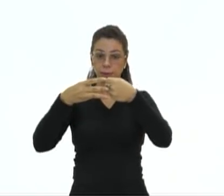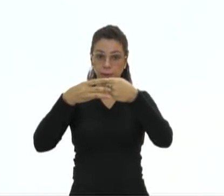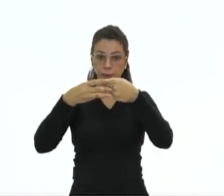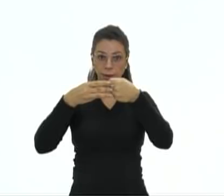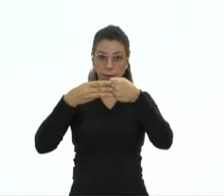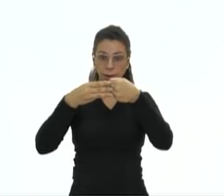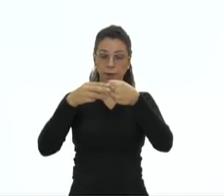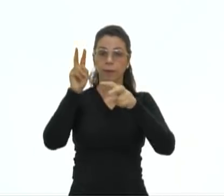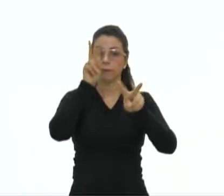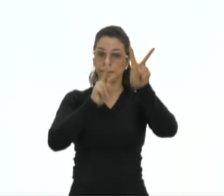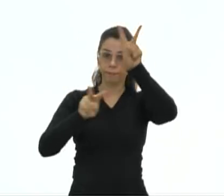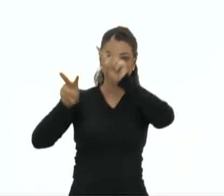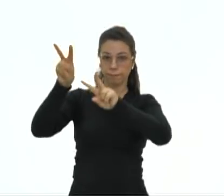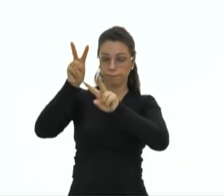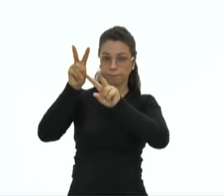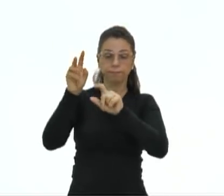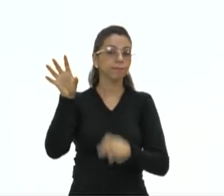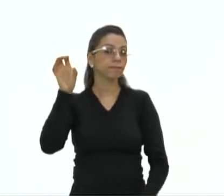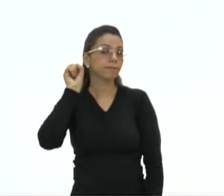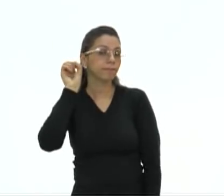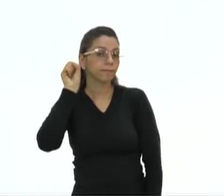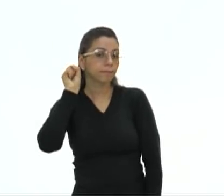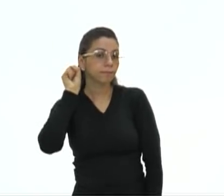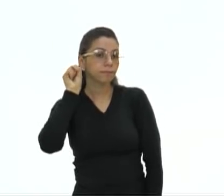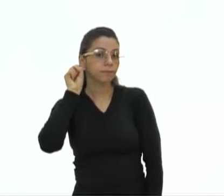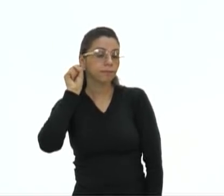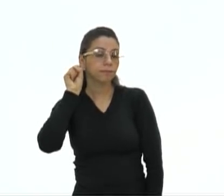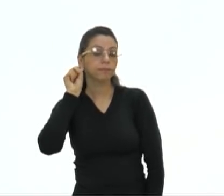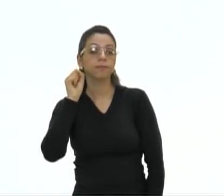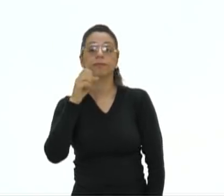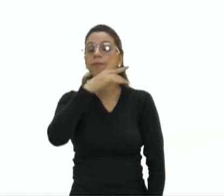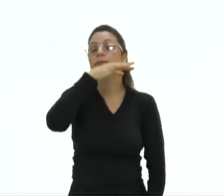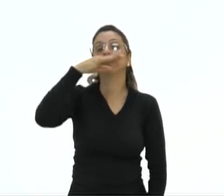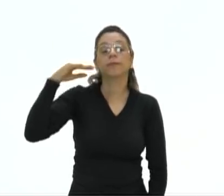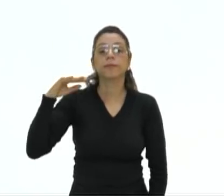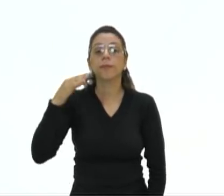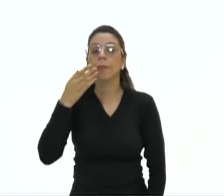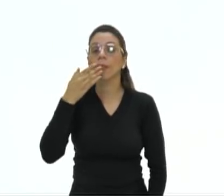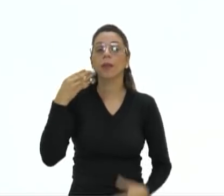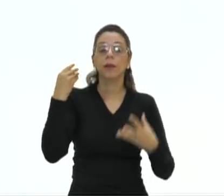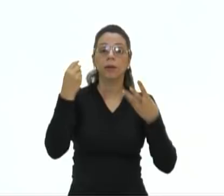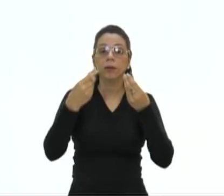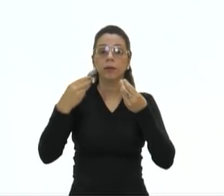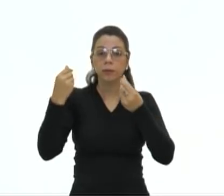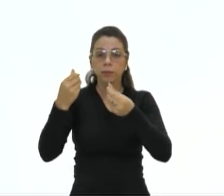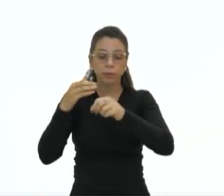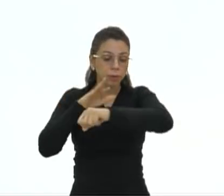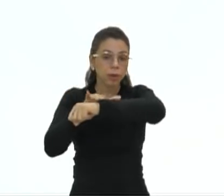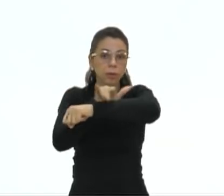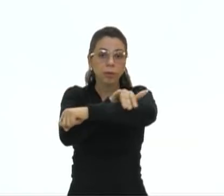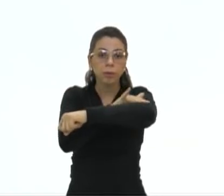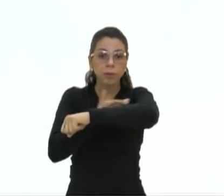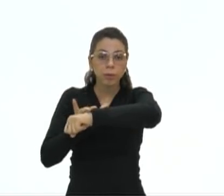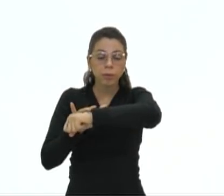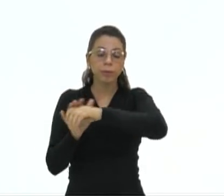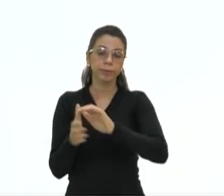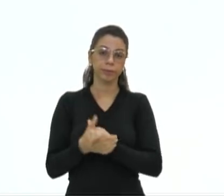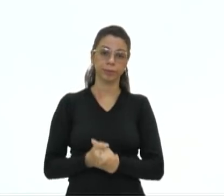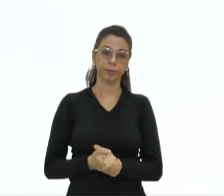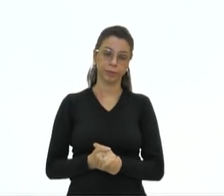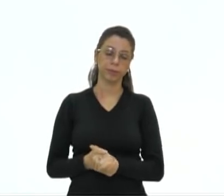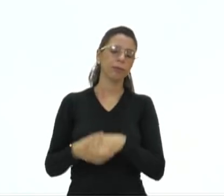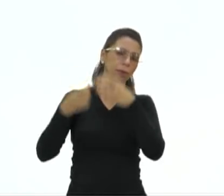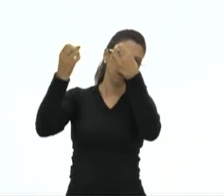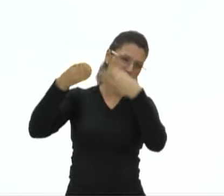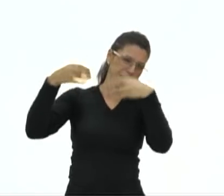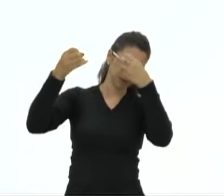da visão, da audição, do olfato, da gustação e do tato? Então, vou